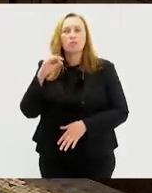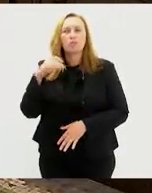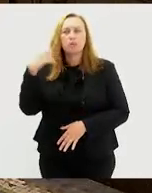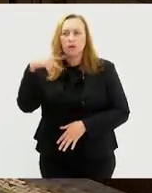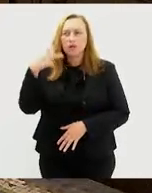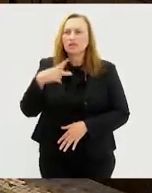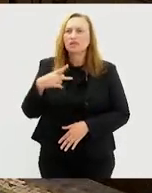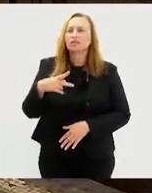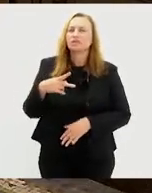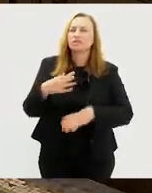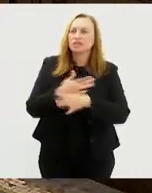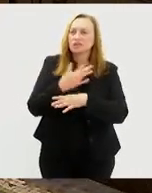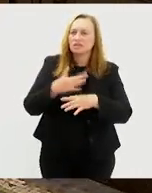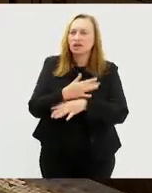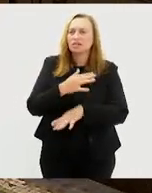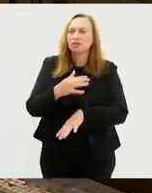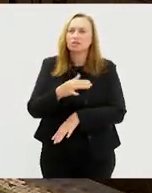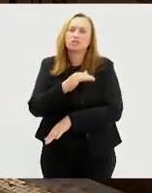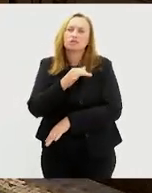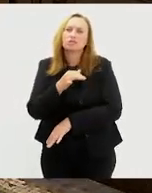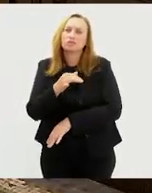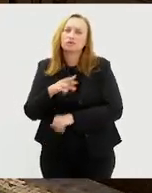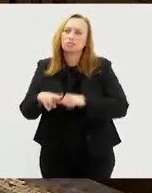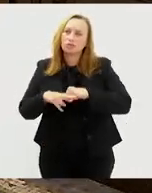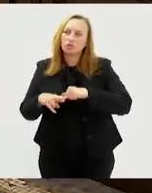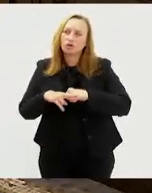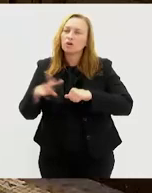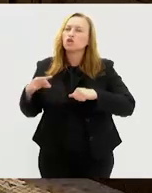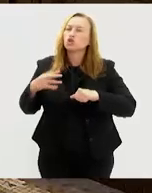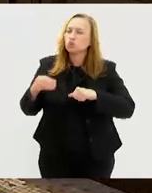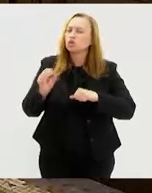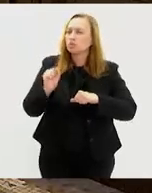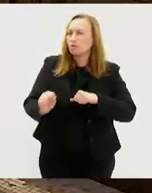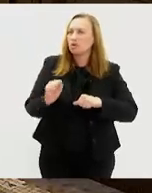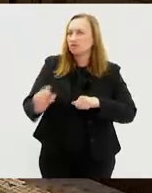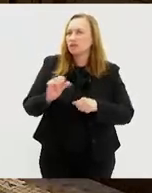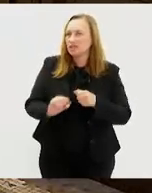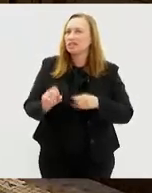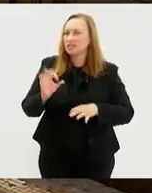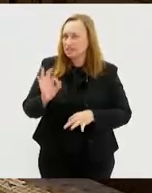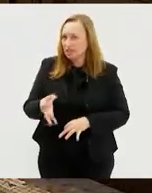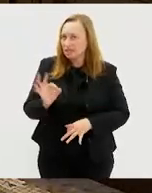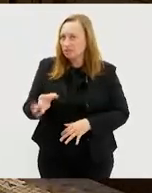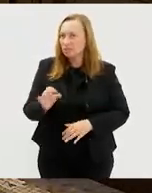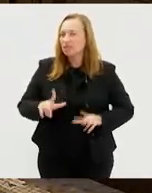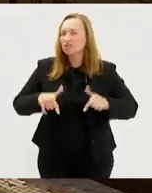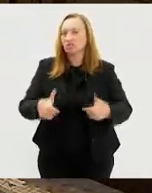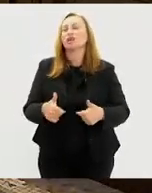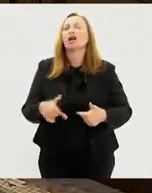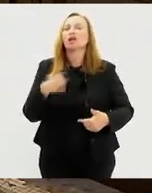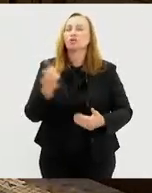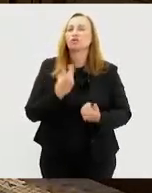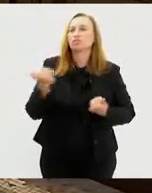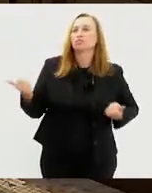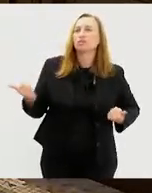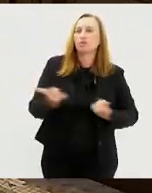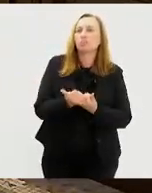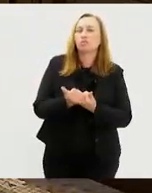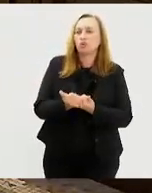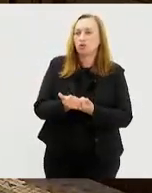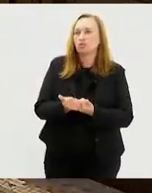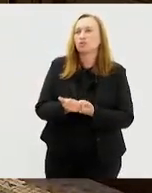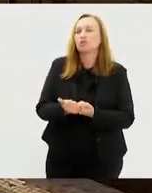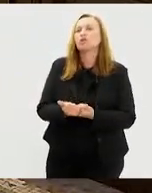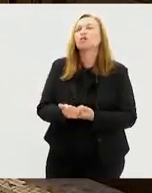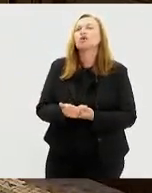tudo que pode fazer pela cidade de belfor rocho e que certamente fará e com o nosso apoio não só meu como Deputado